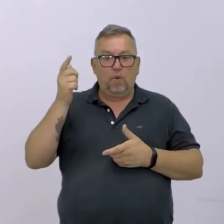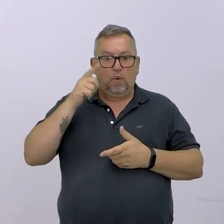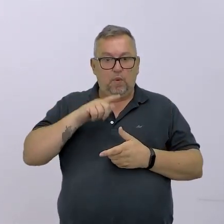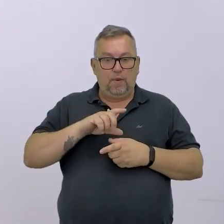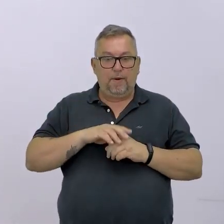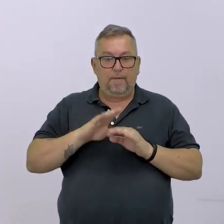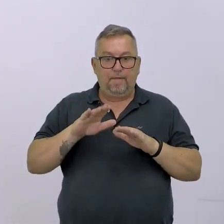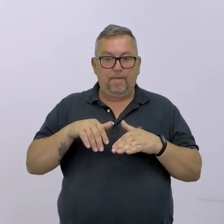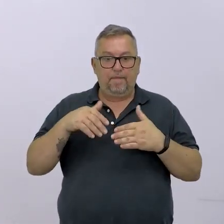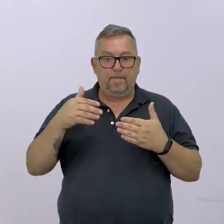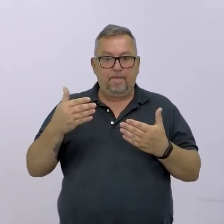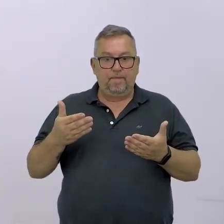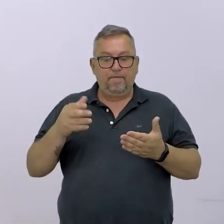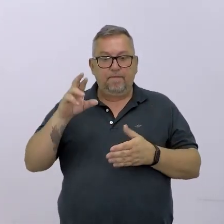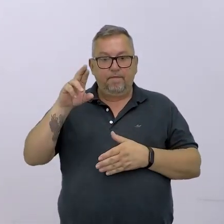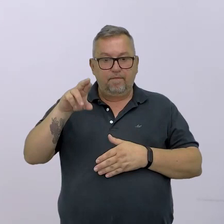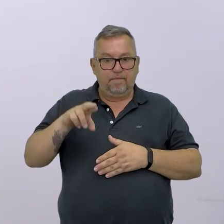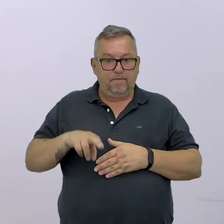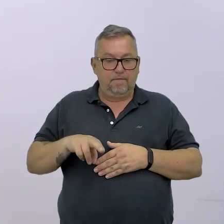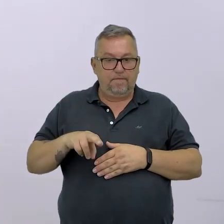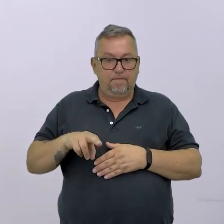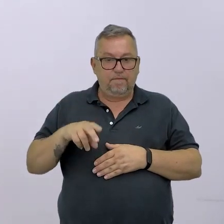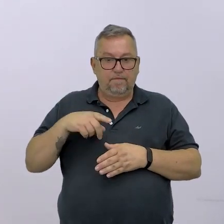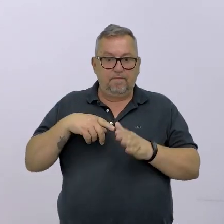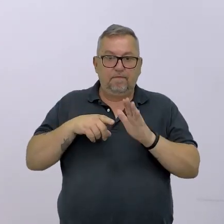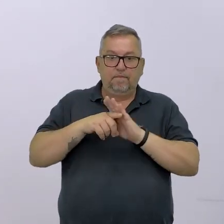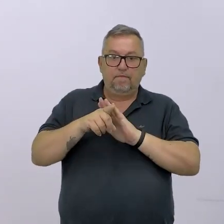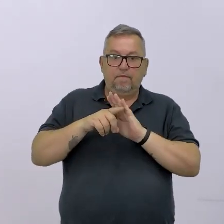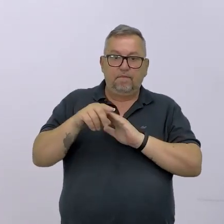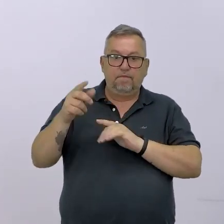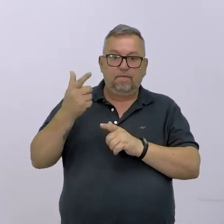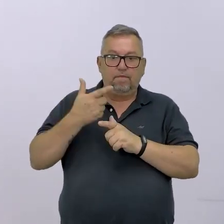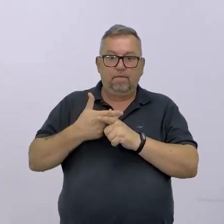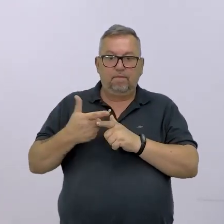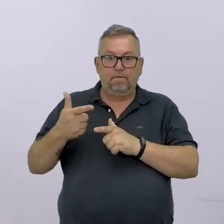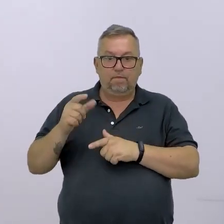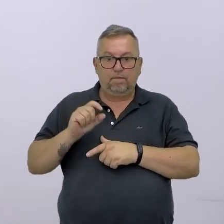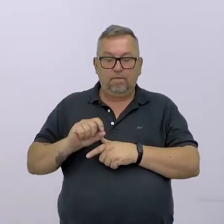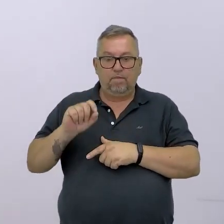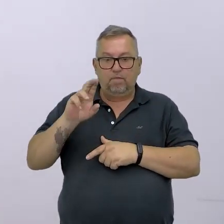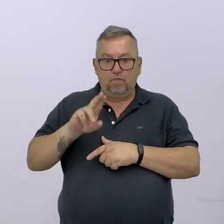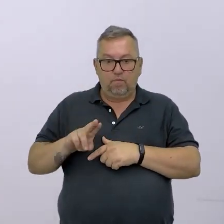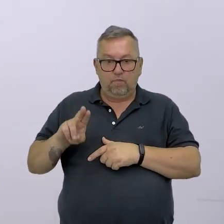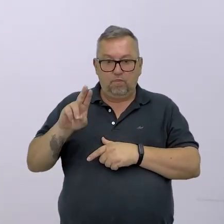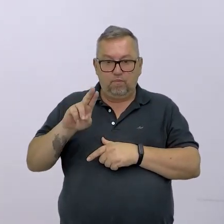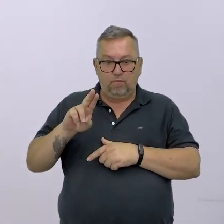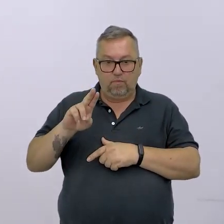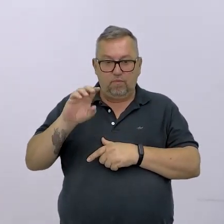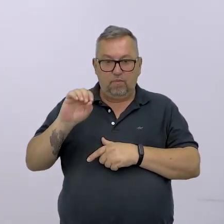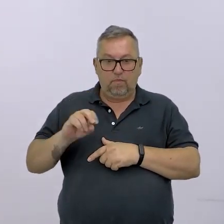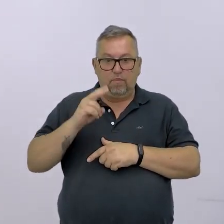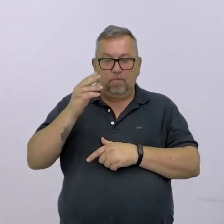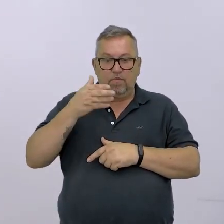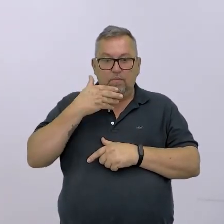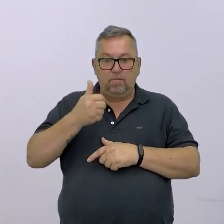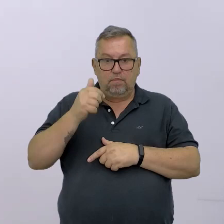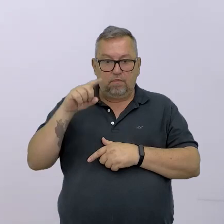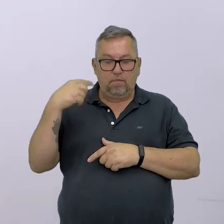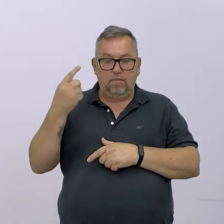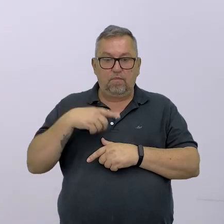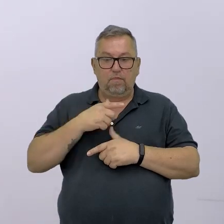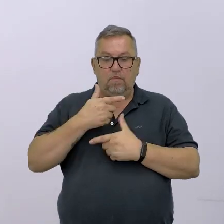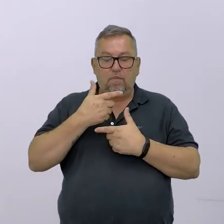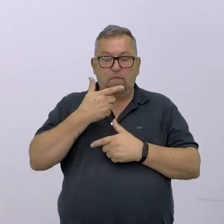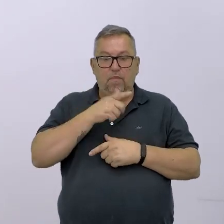né? Então, a razão ela deve se questionar também sobre a sua aplicação, ou melhor, na nossa